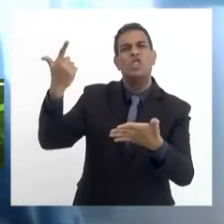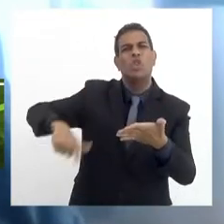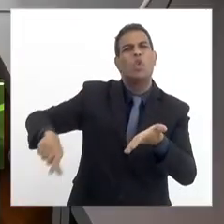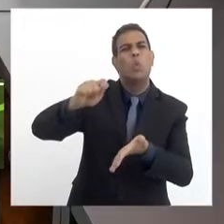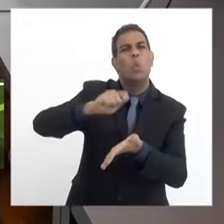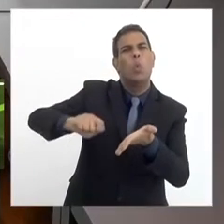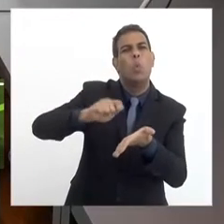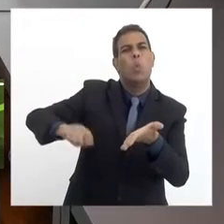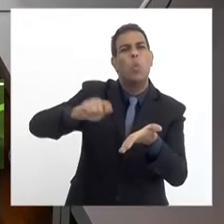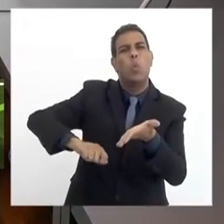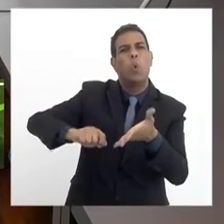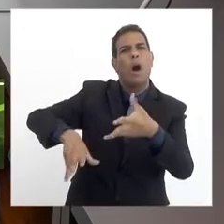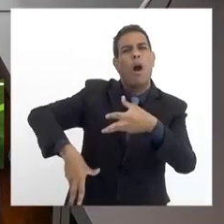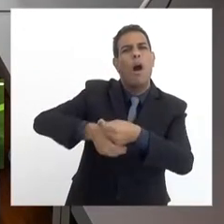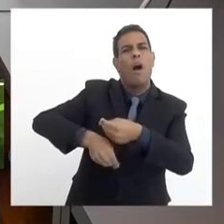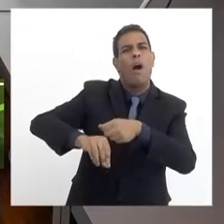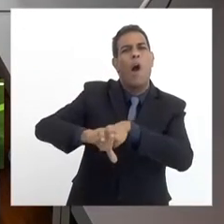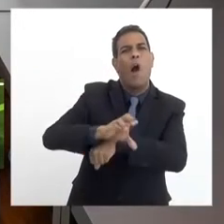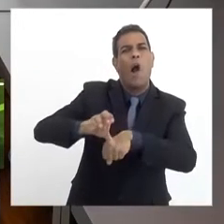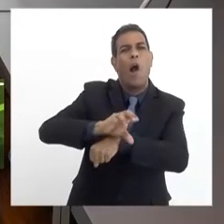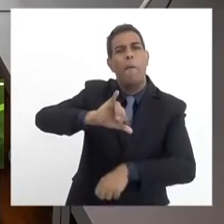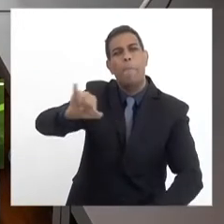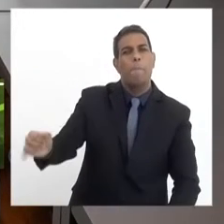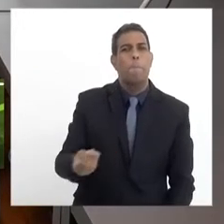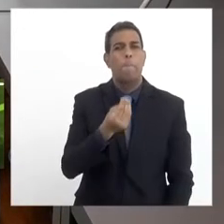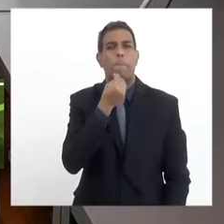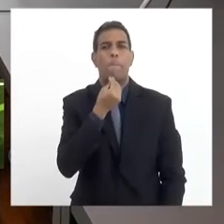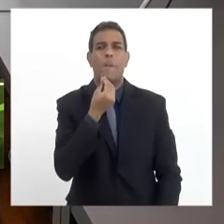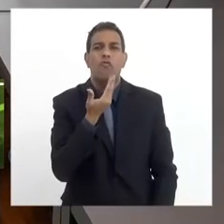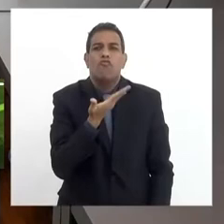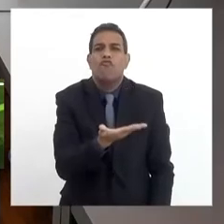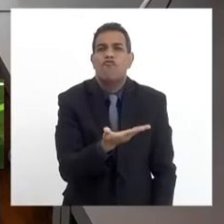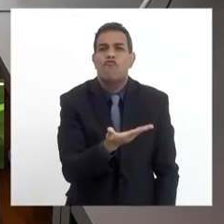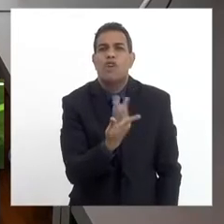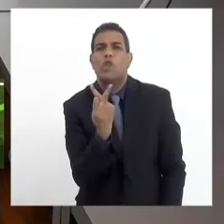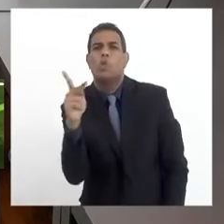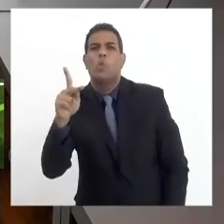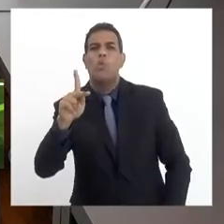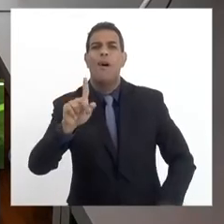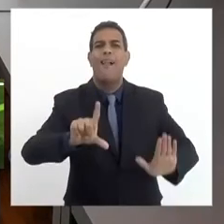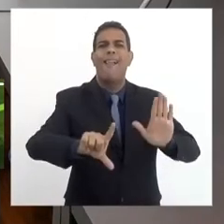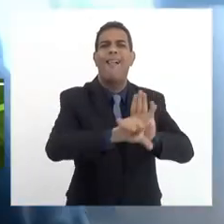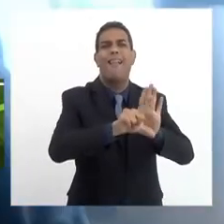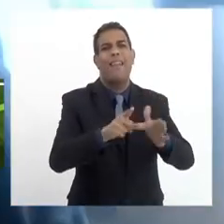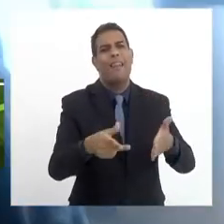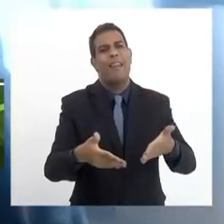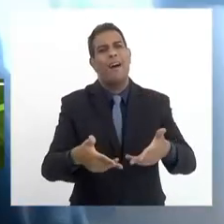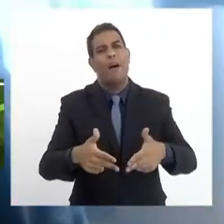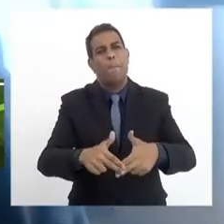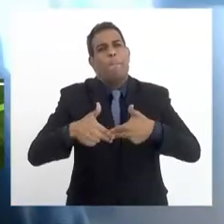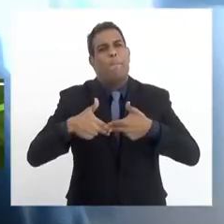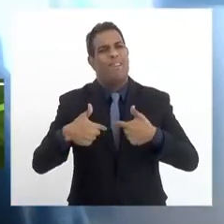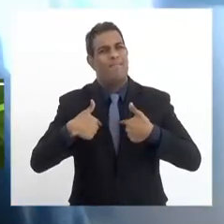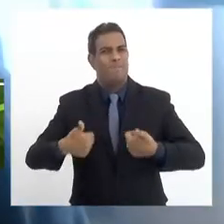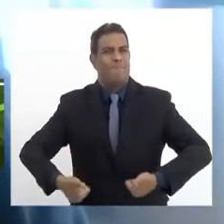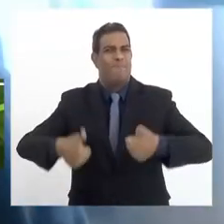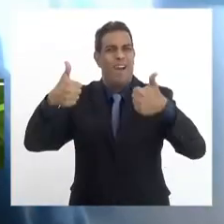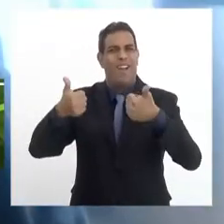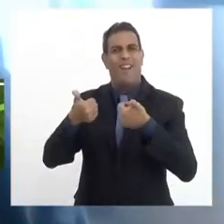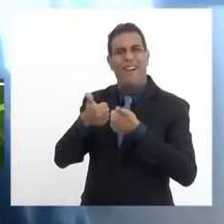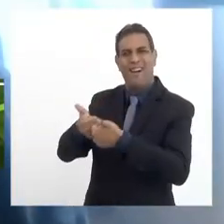de emendas? E a gente tentar aproveitar. Prefiro assim, Rodrigo. Agradeço você, mas eu prefiro assim.